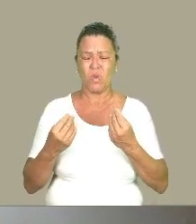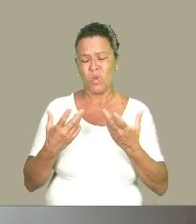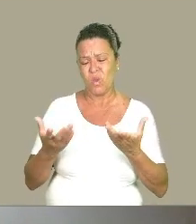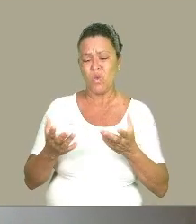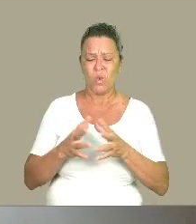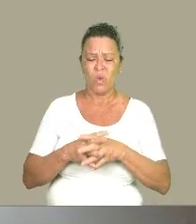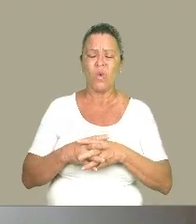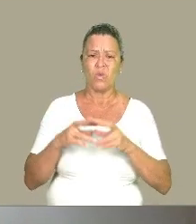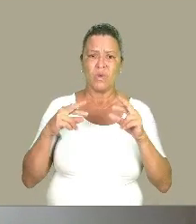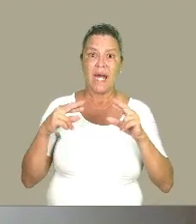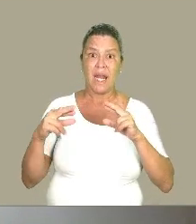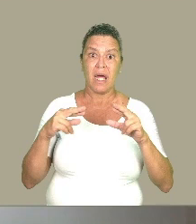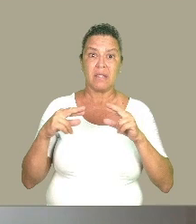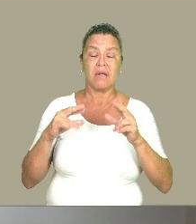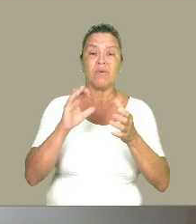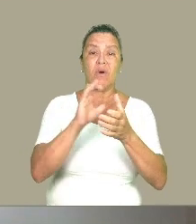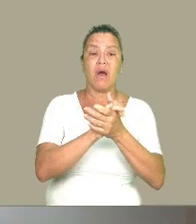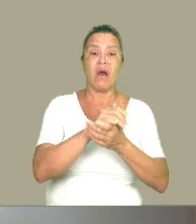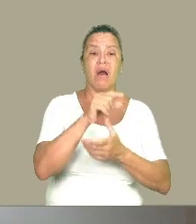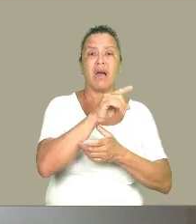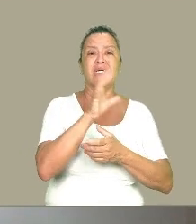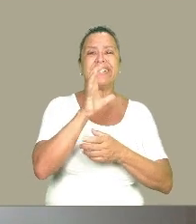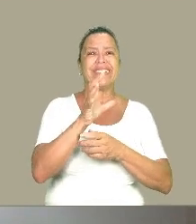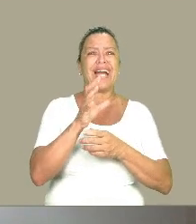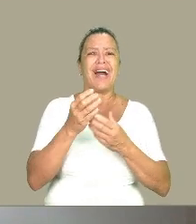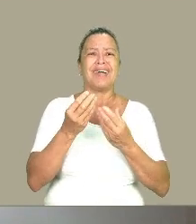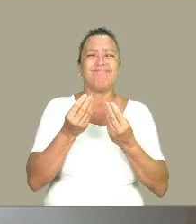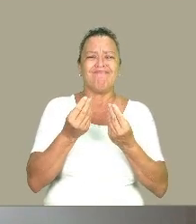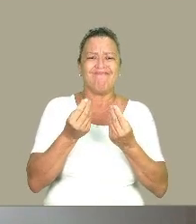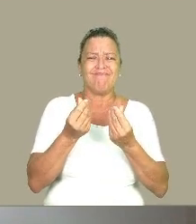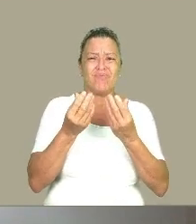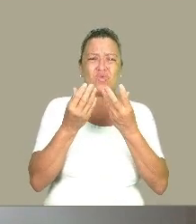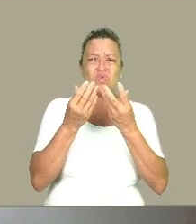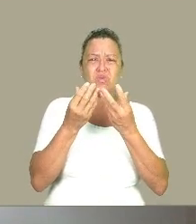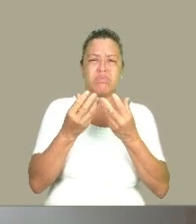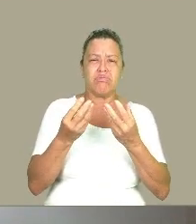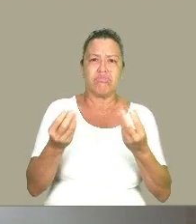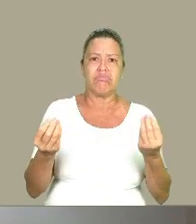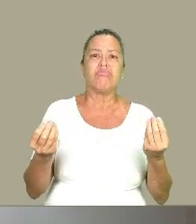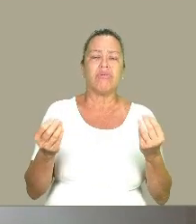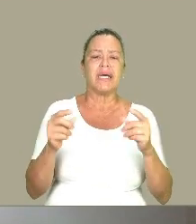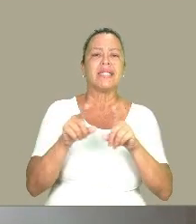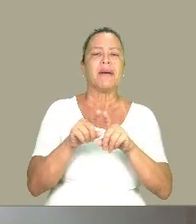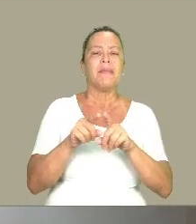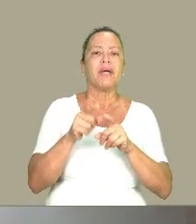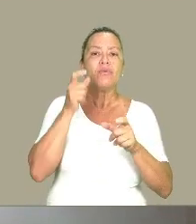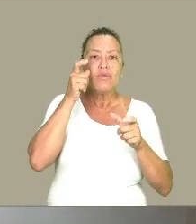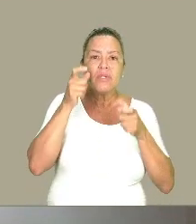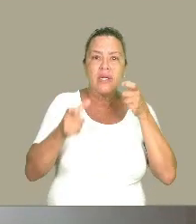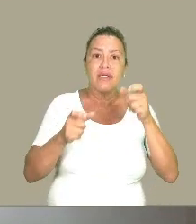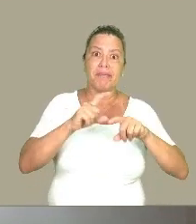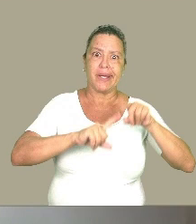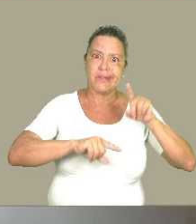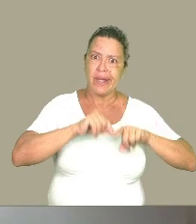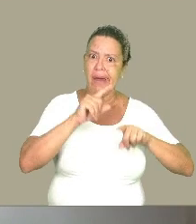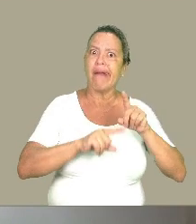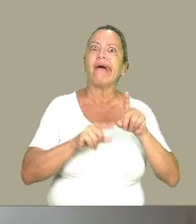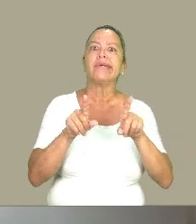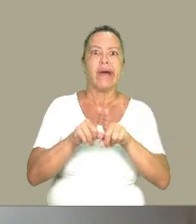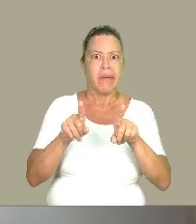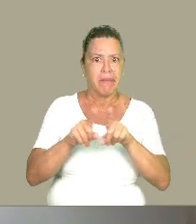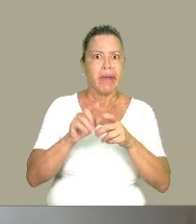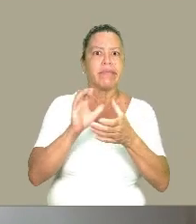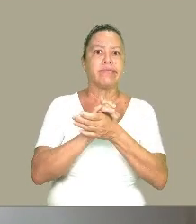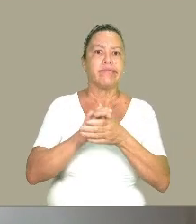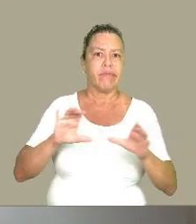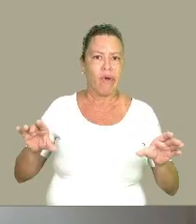do relacionamento do casal que já está muito desgastado, seja por conta dos interesses materiais que acabam vindo à